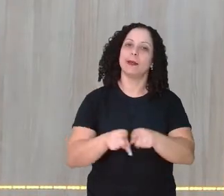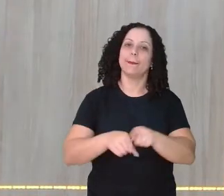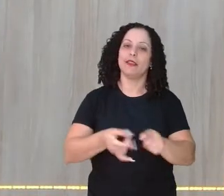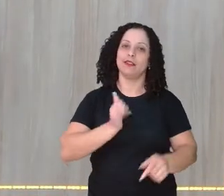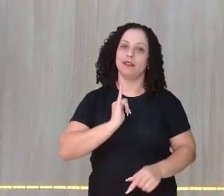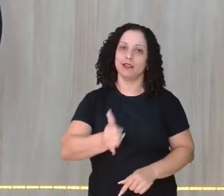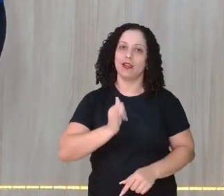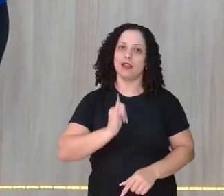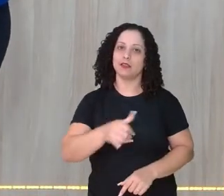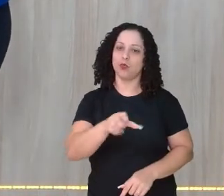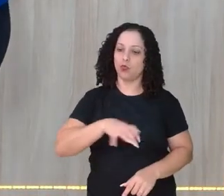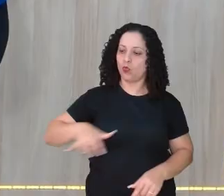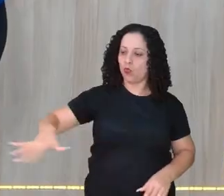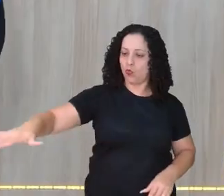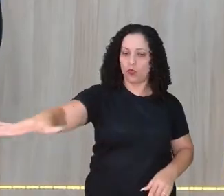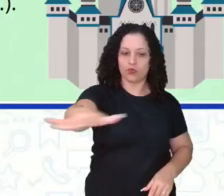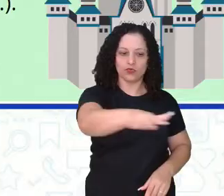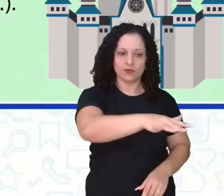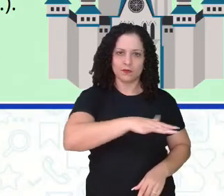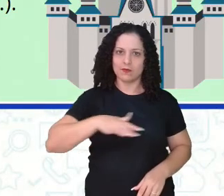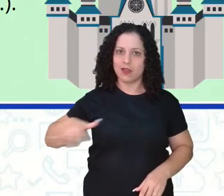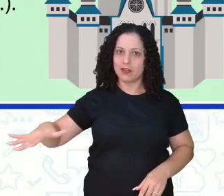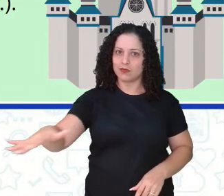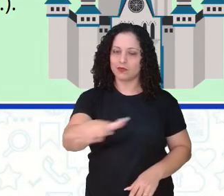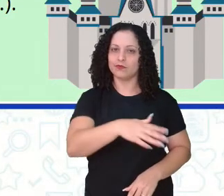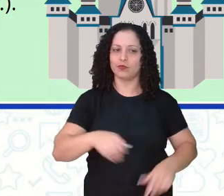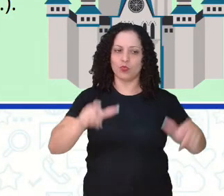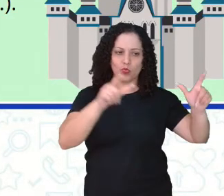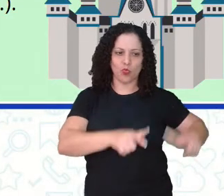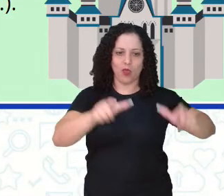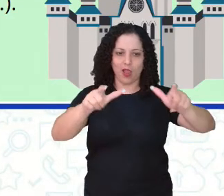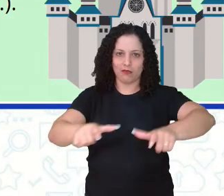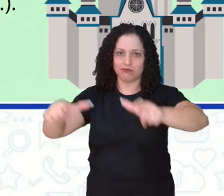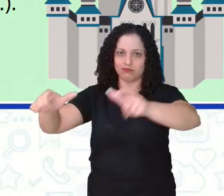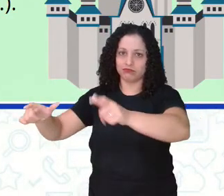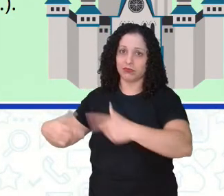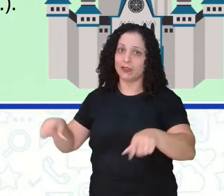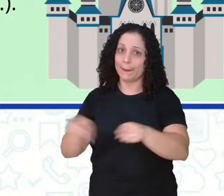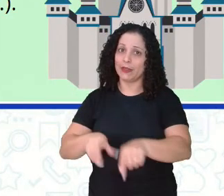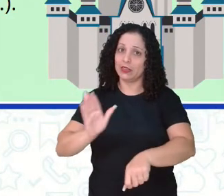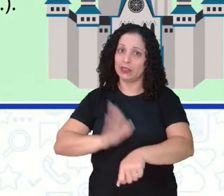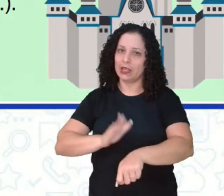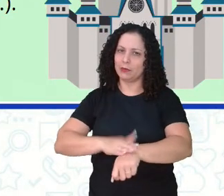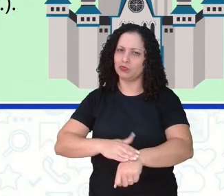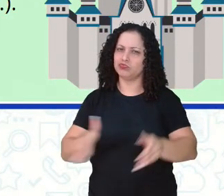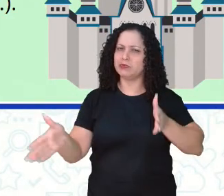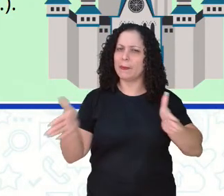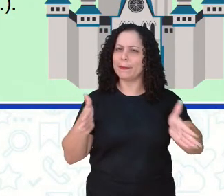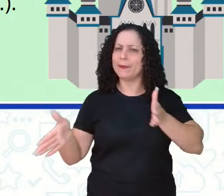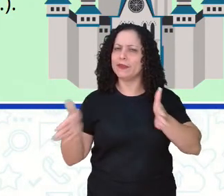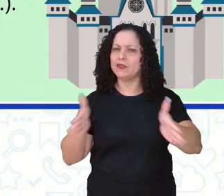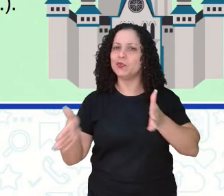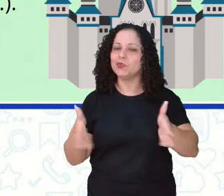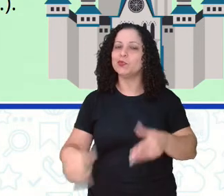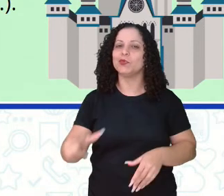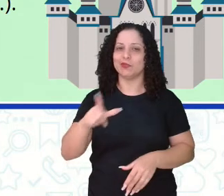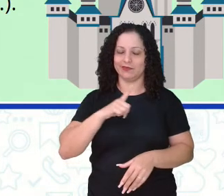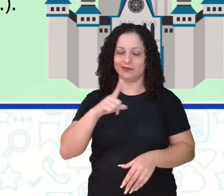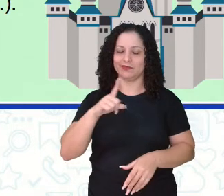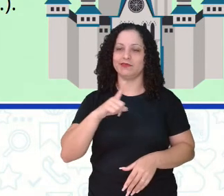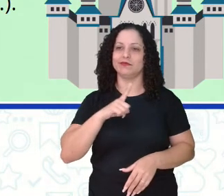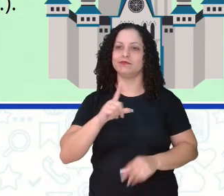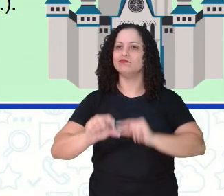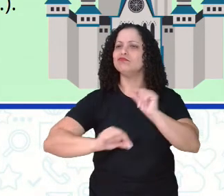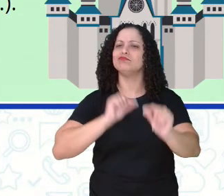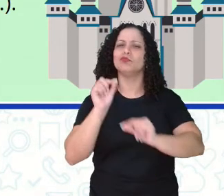narração o espaço. Somos situados em um espaço e um tempo. Então, a história da narração tem um espaço. O que